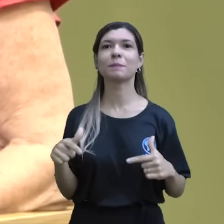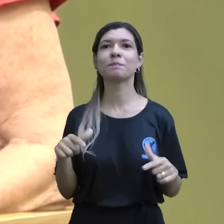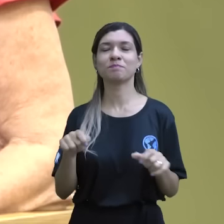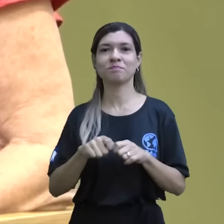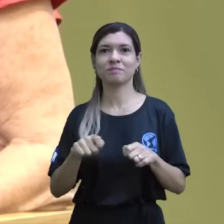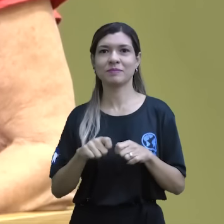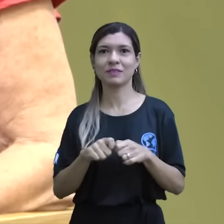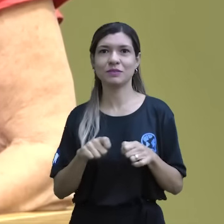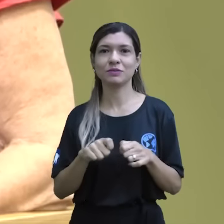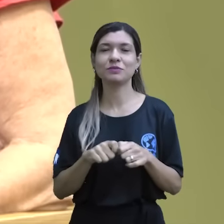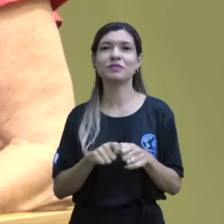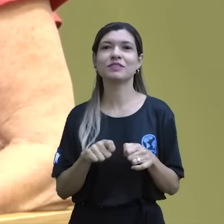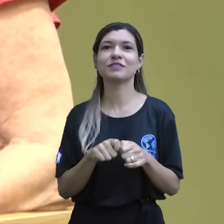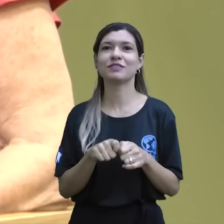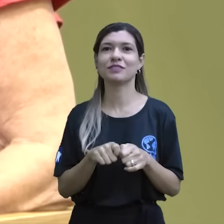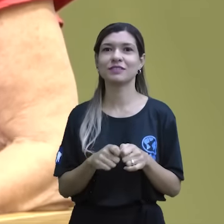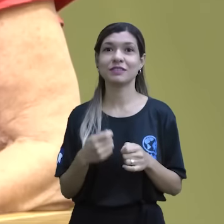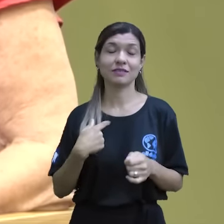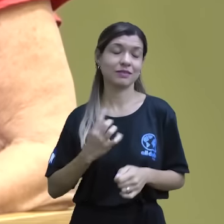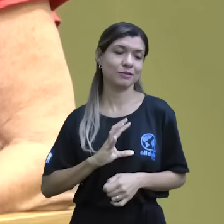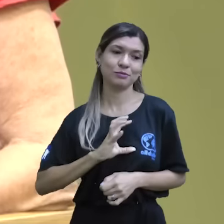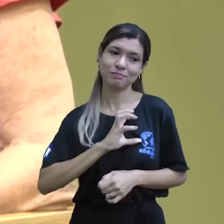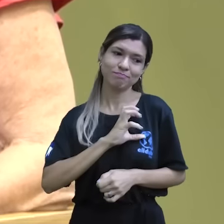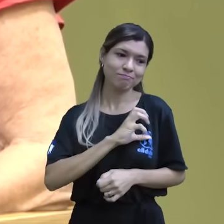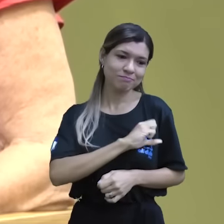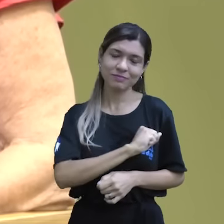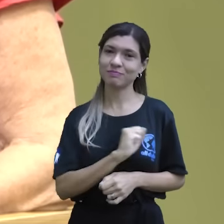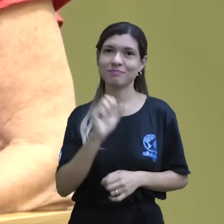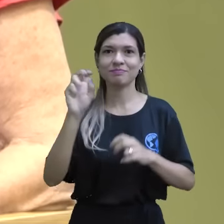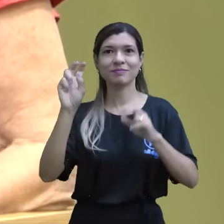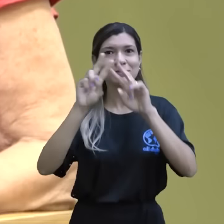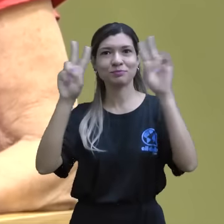Anjos. A Lília faz também uma parte